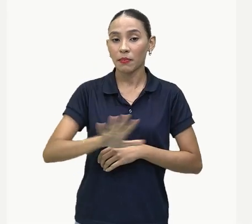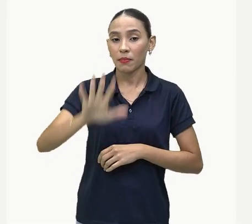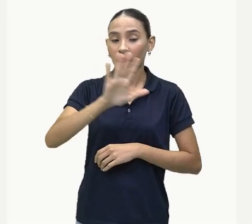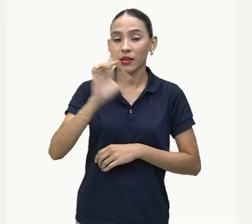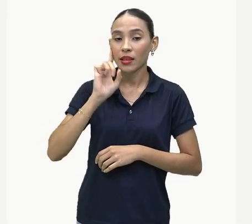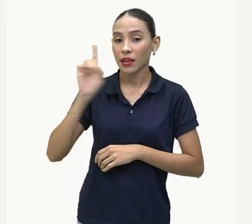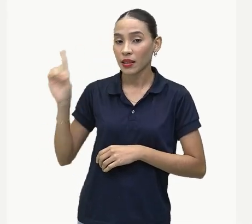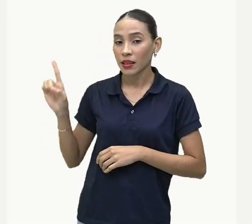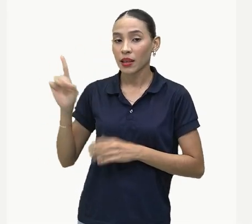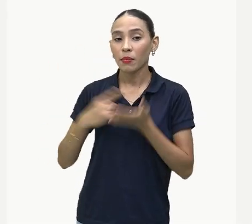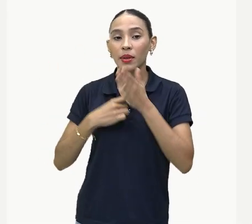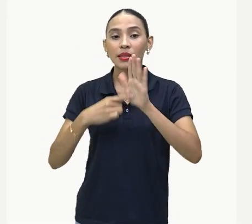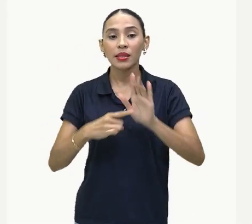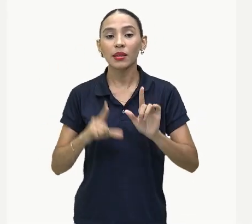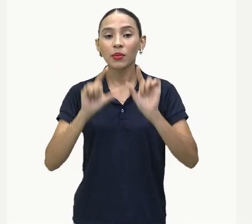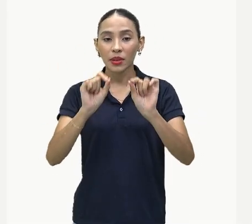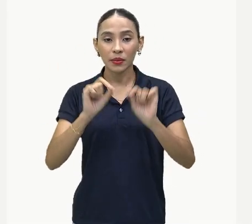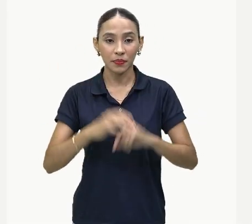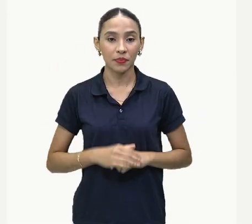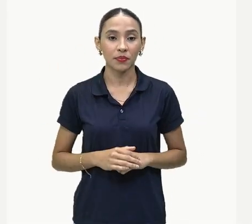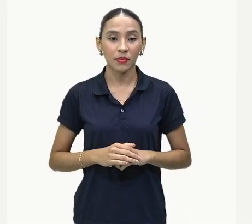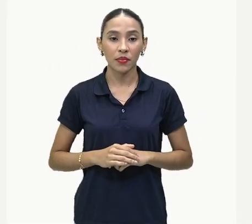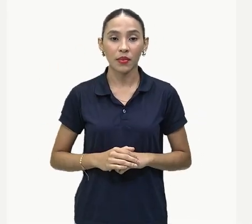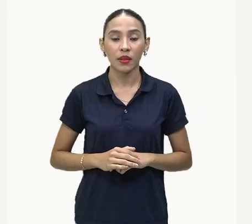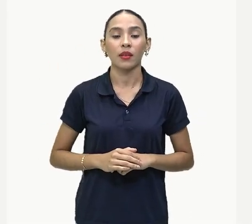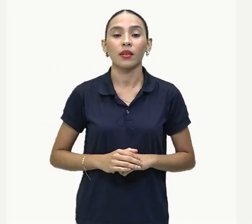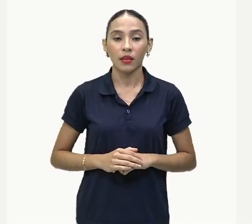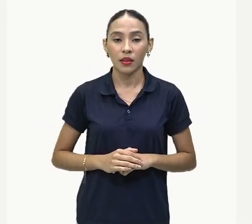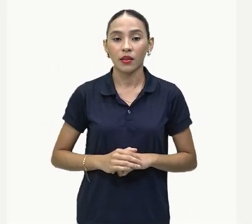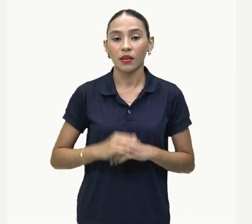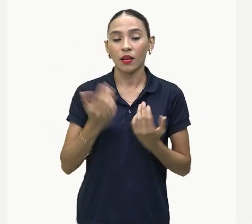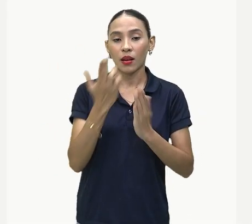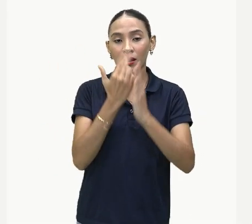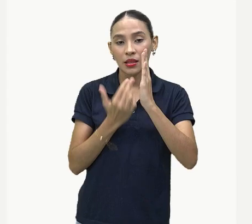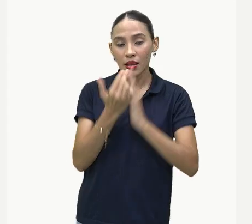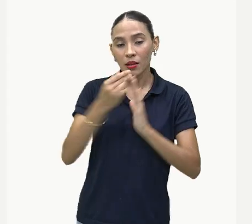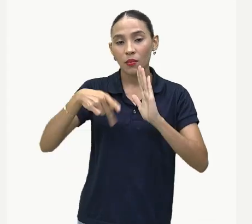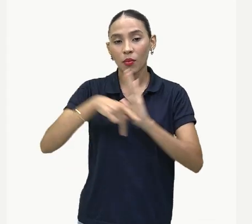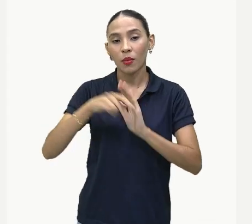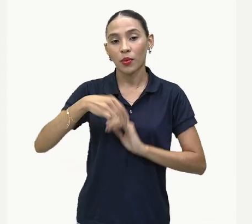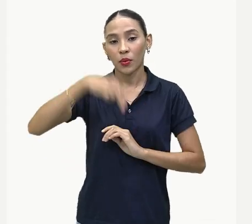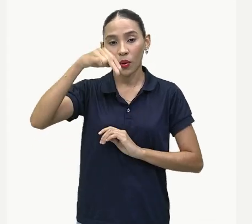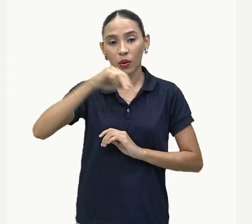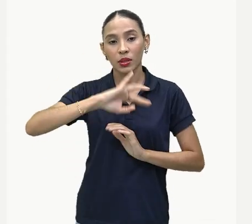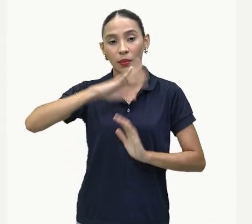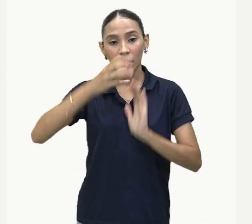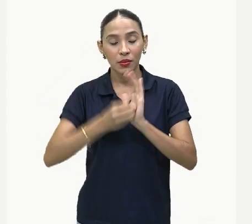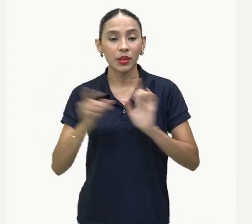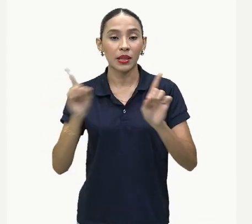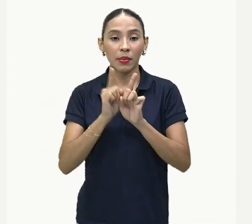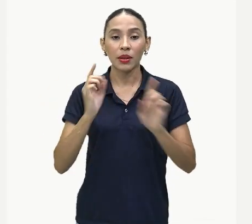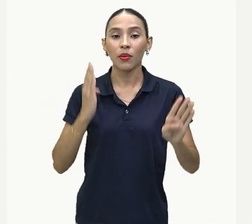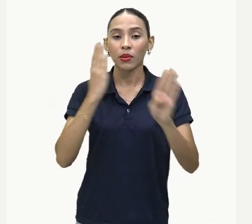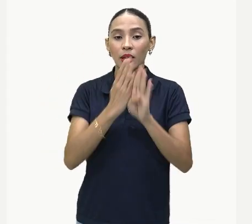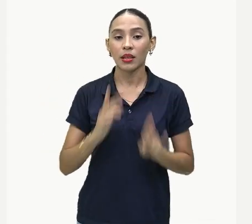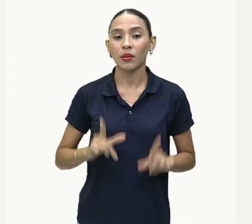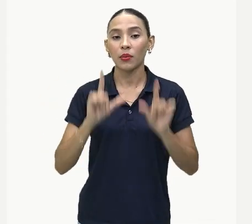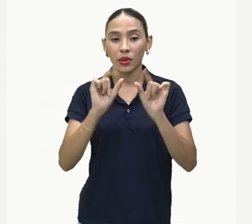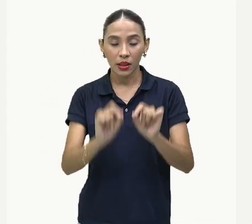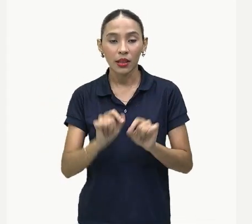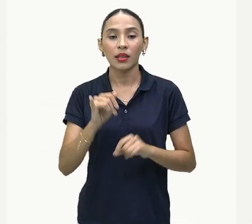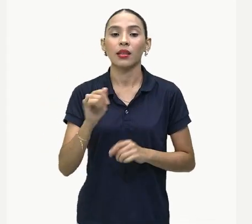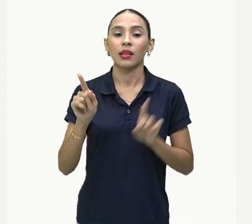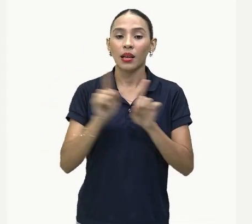mapa a presença dessa depressão, a depressão marginal norte amazônica, identificada também aí